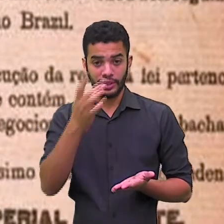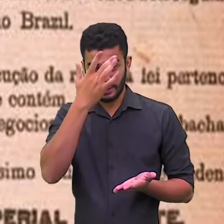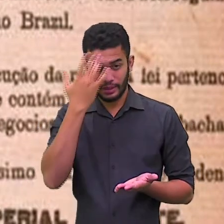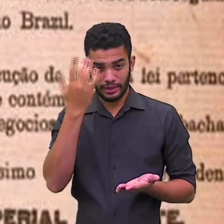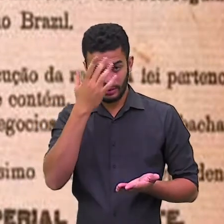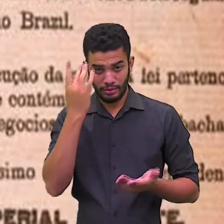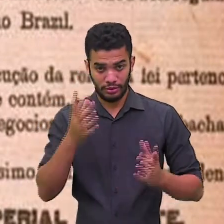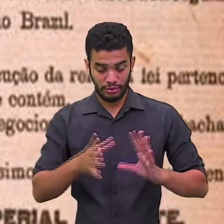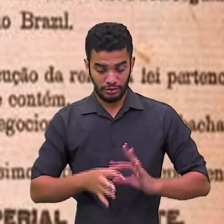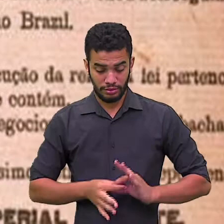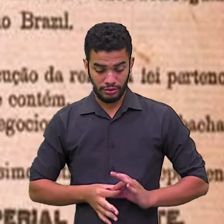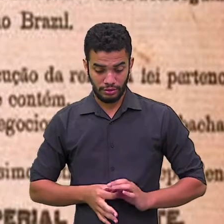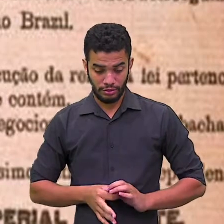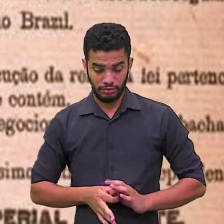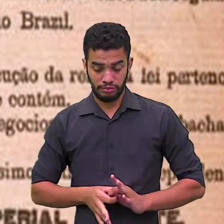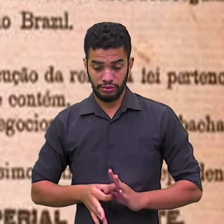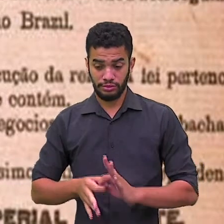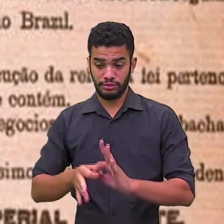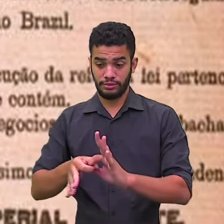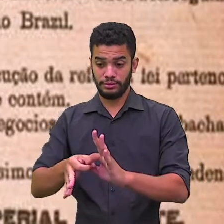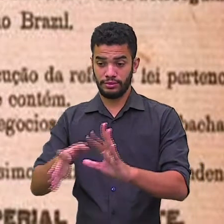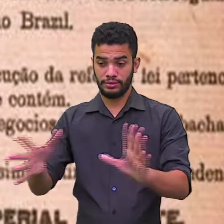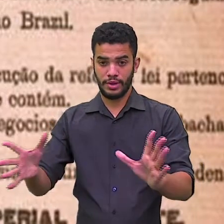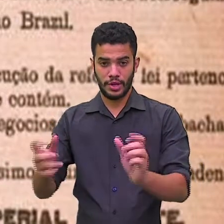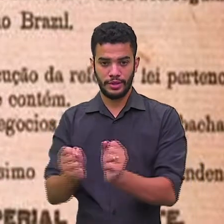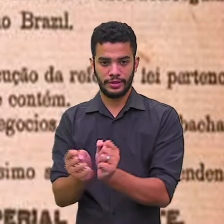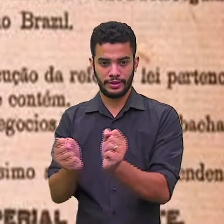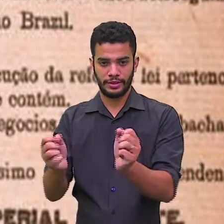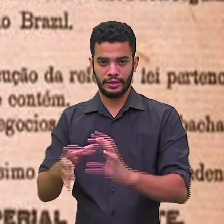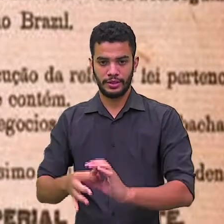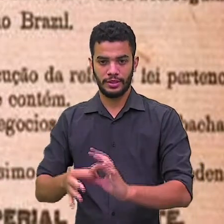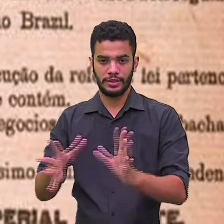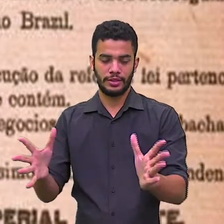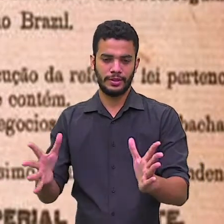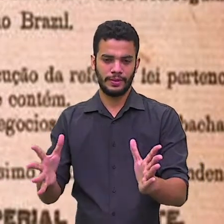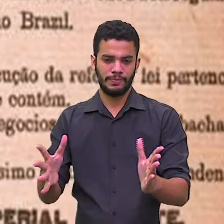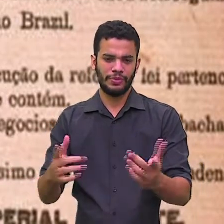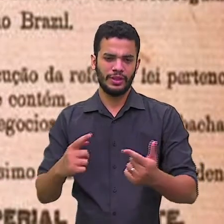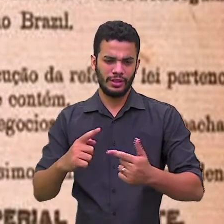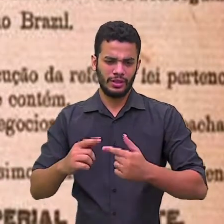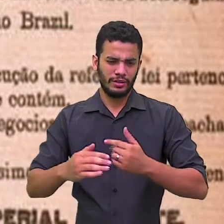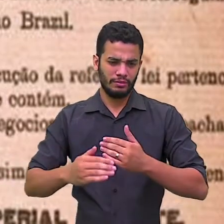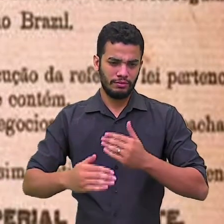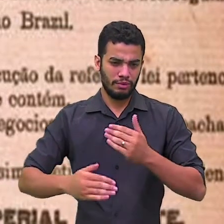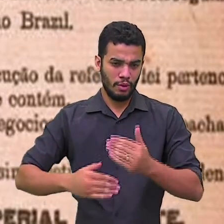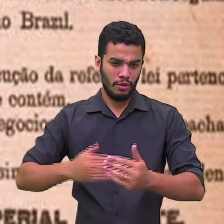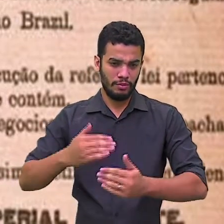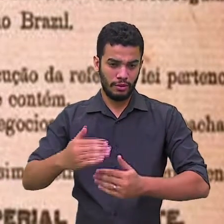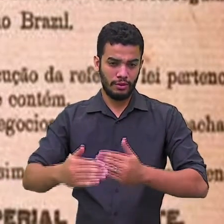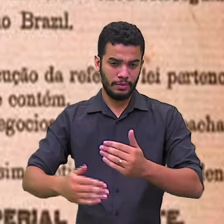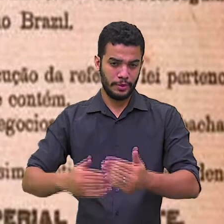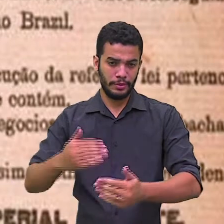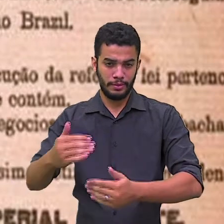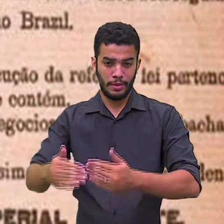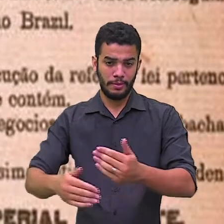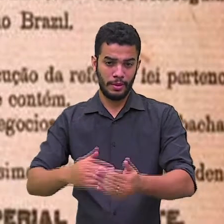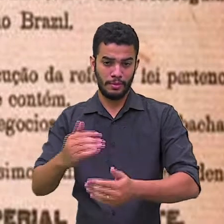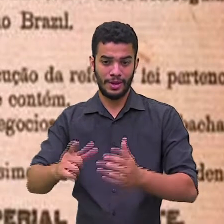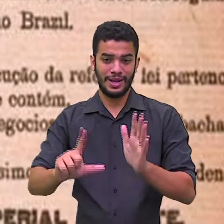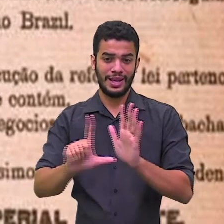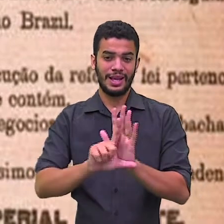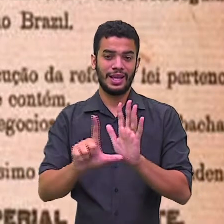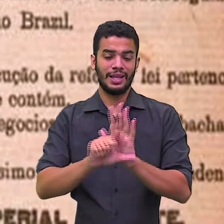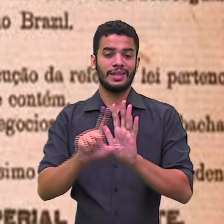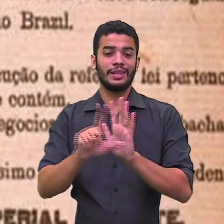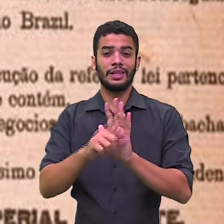a proibição do tráfico negreiro. Então, foi um processo por meio da Lei Eusébio de Queiroz, em